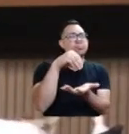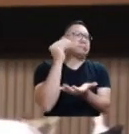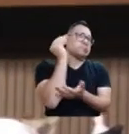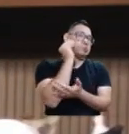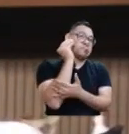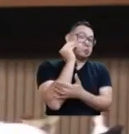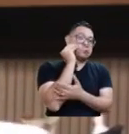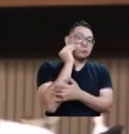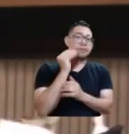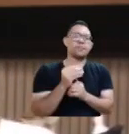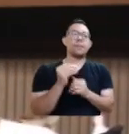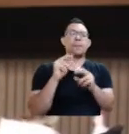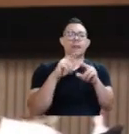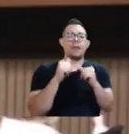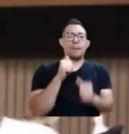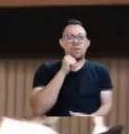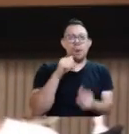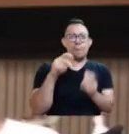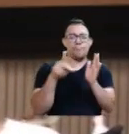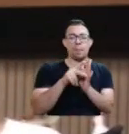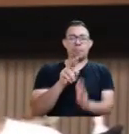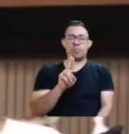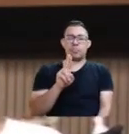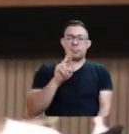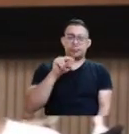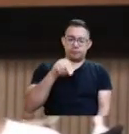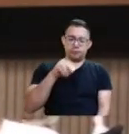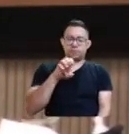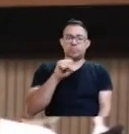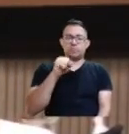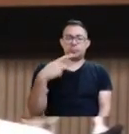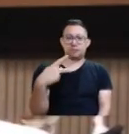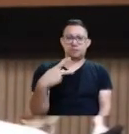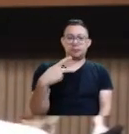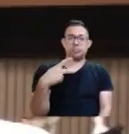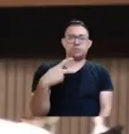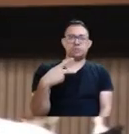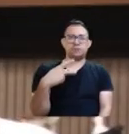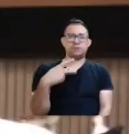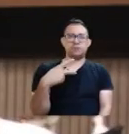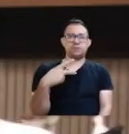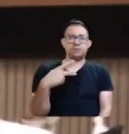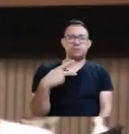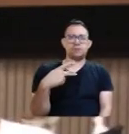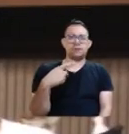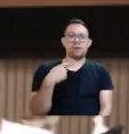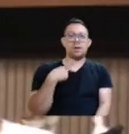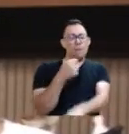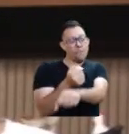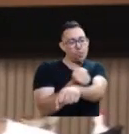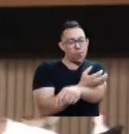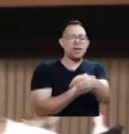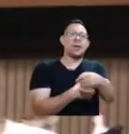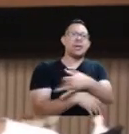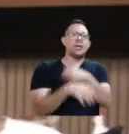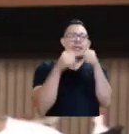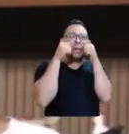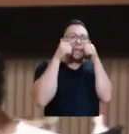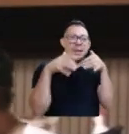para escanear, a gente vai ver, porque a moça da Unesp, onde vai ficar a locadora, né, eu falei